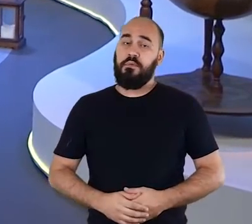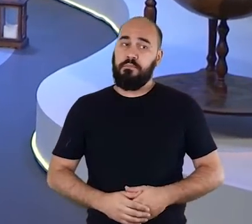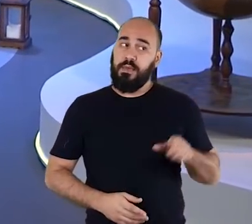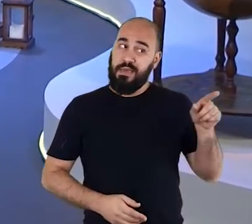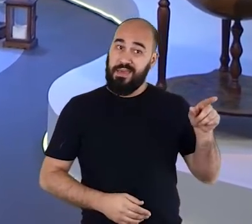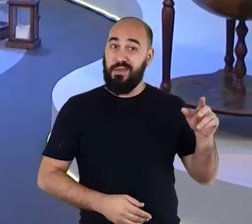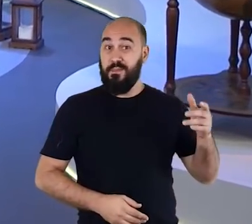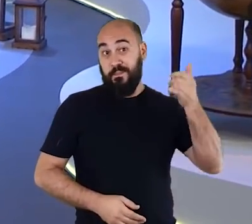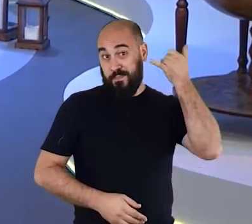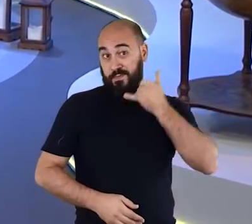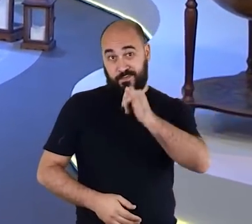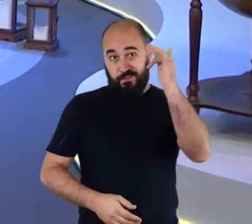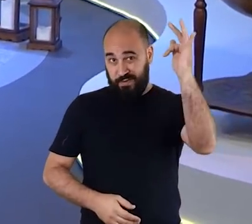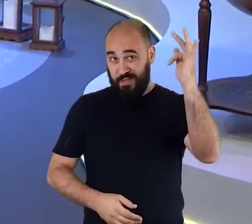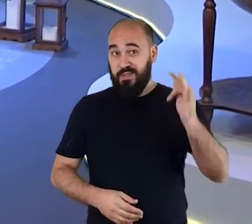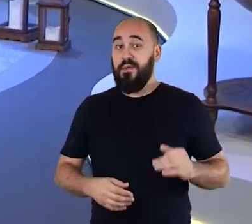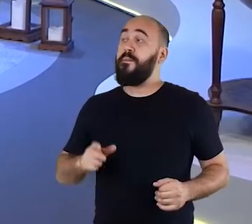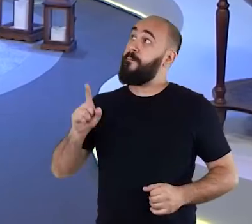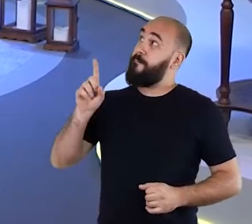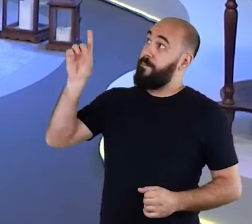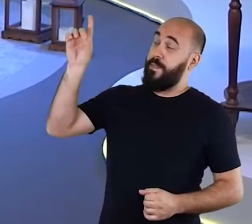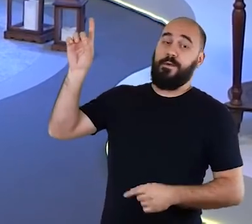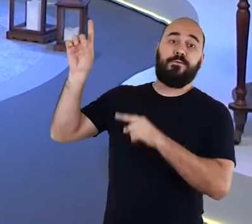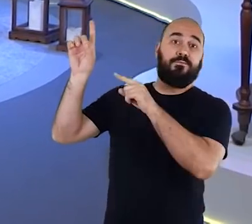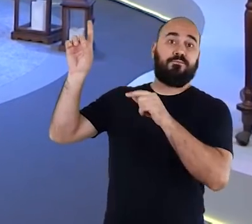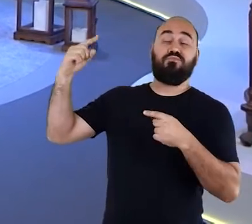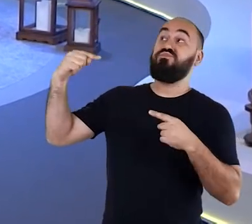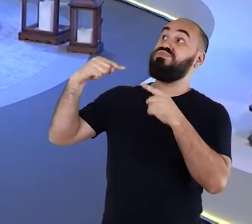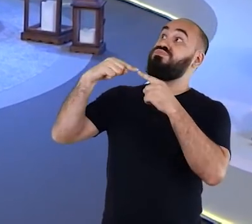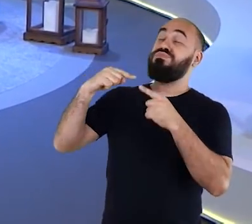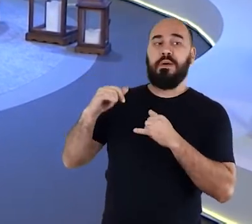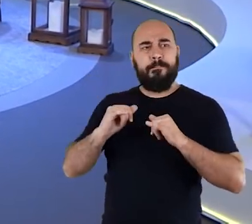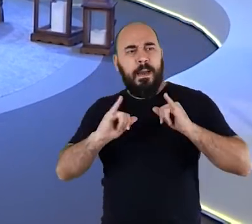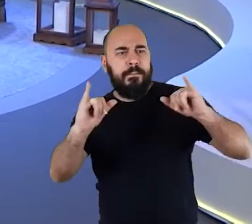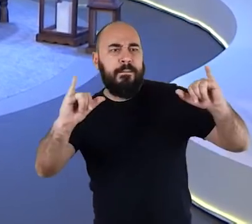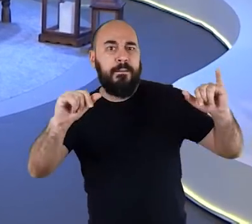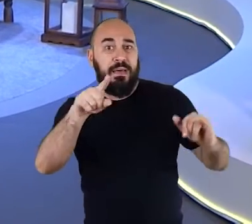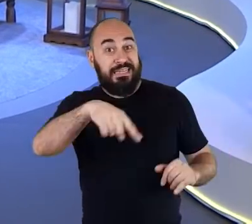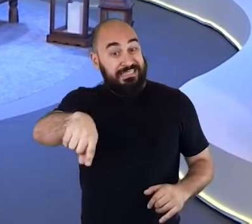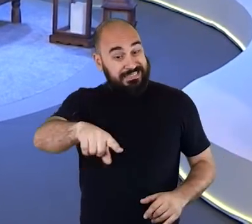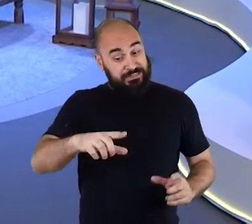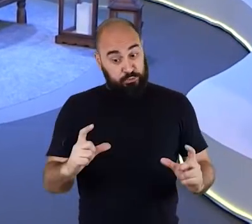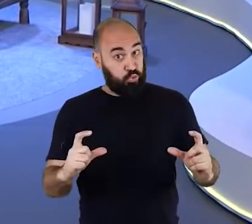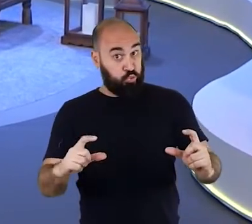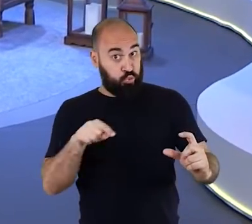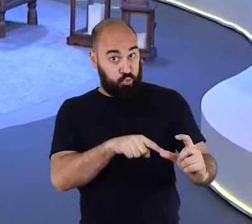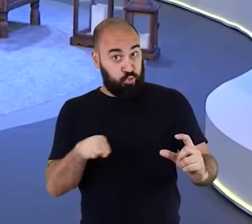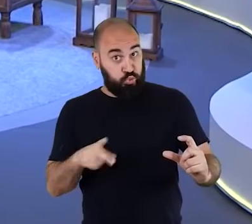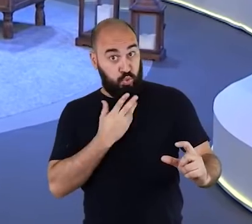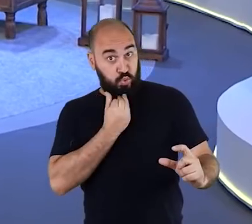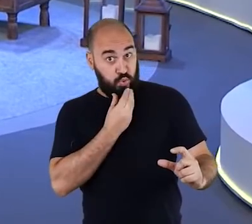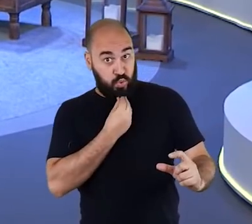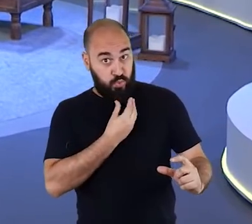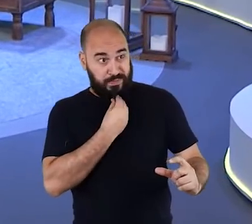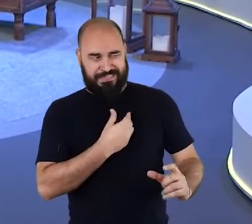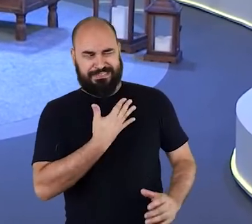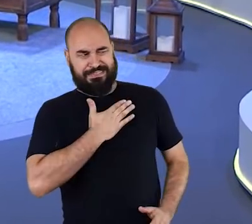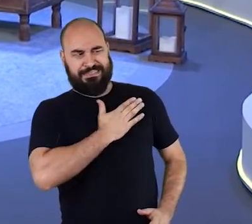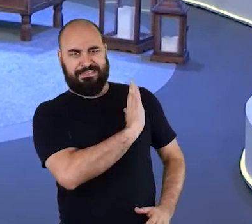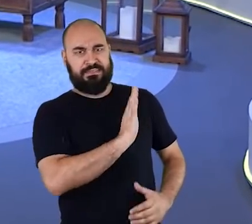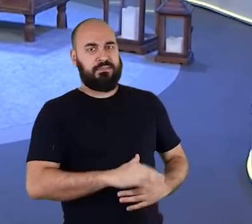carimbo, a impressão é o pedaço de argila com a parte impressa, eu gostaria de falar também de um outro